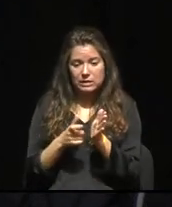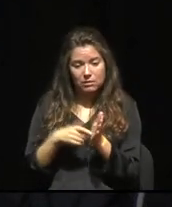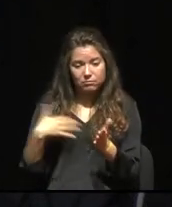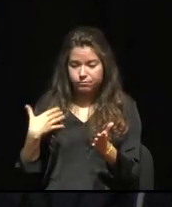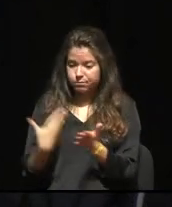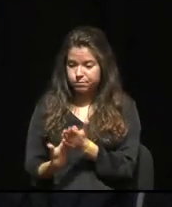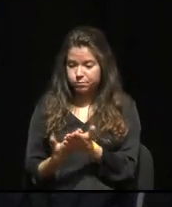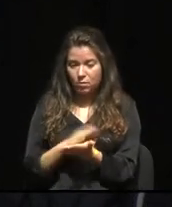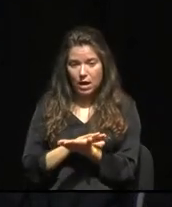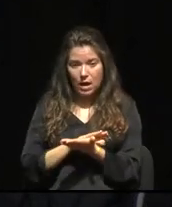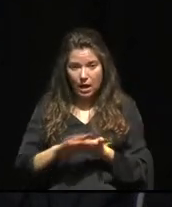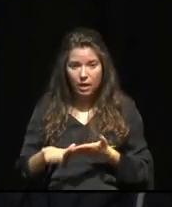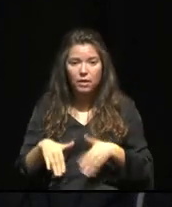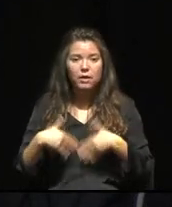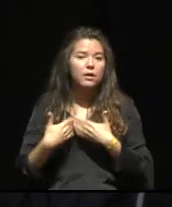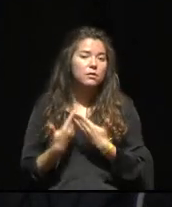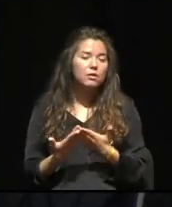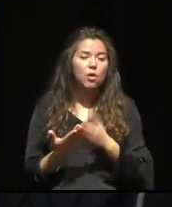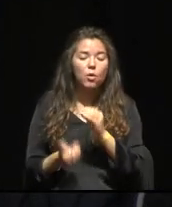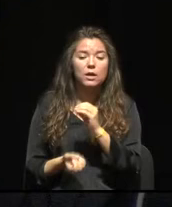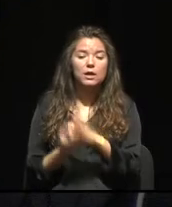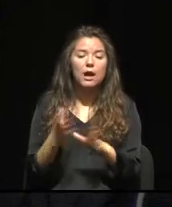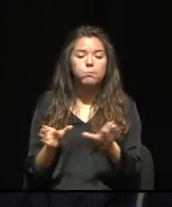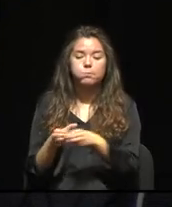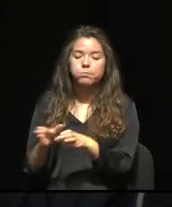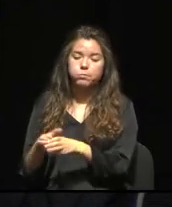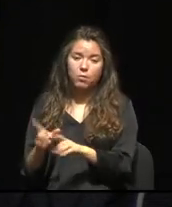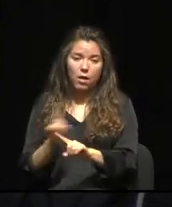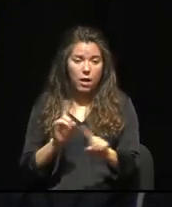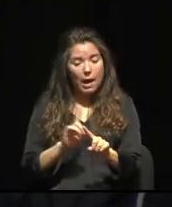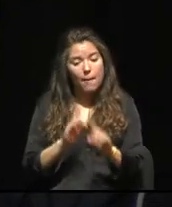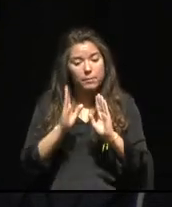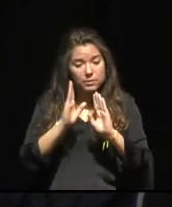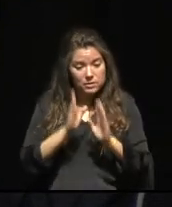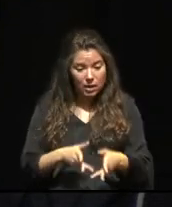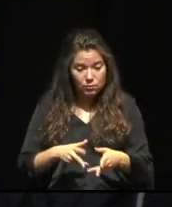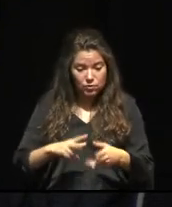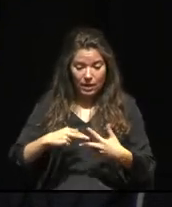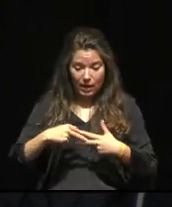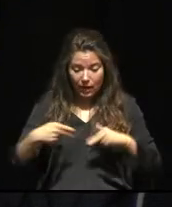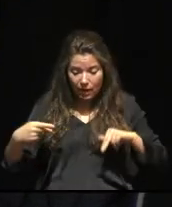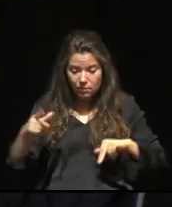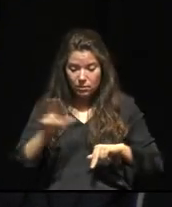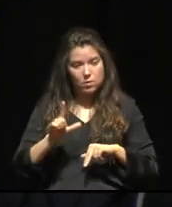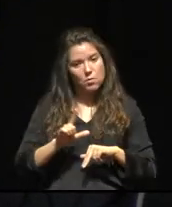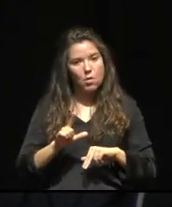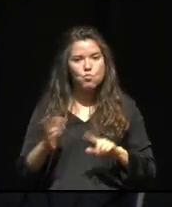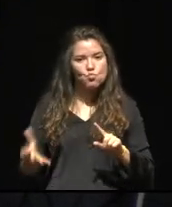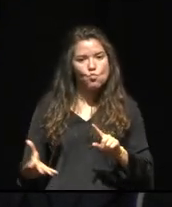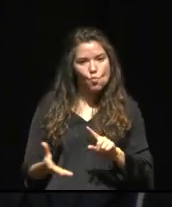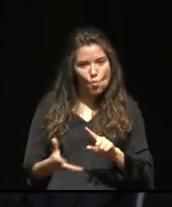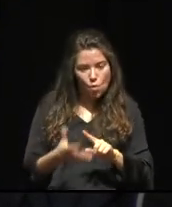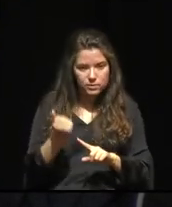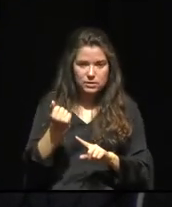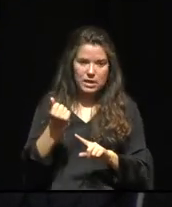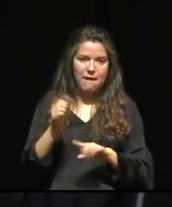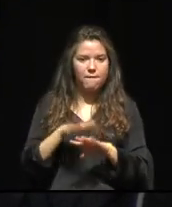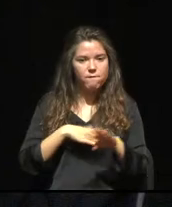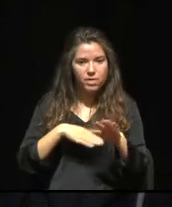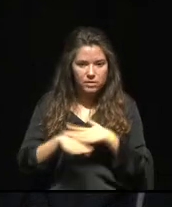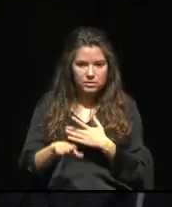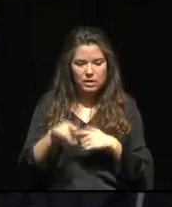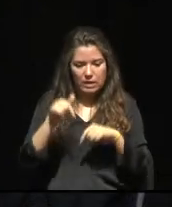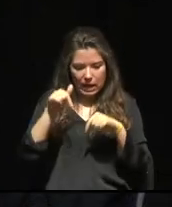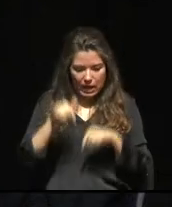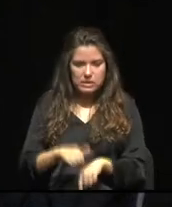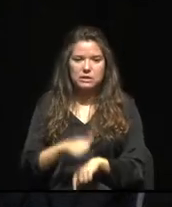nada ou seja mais do que criar comissões precisamos que a Câmara Municipal de Lisboa cumpra efetivamente esta deliberação e